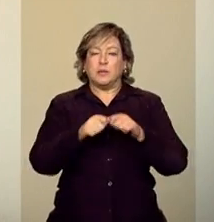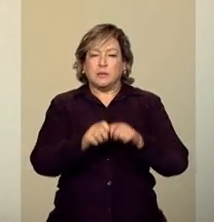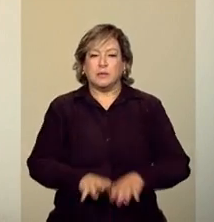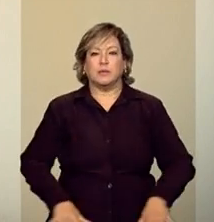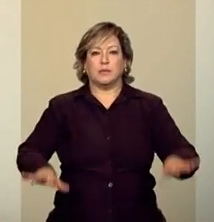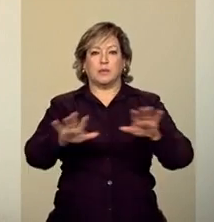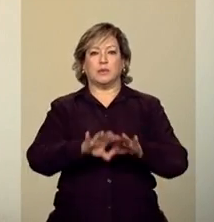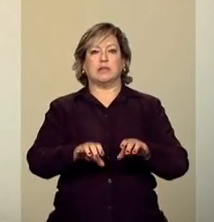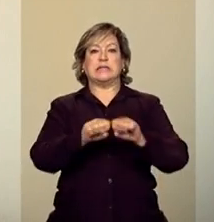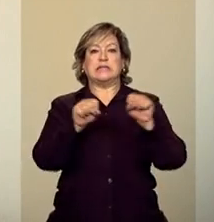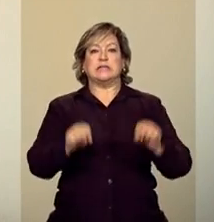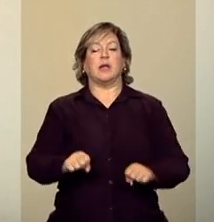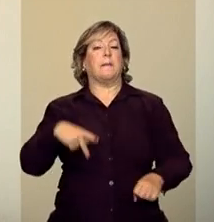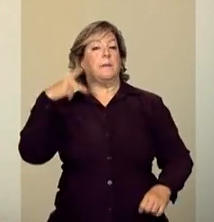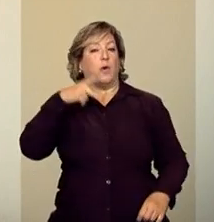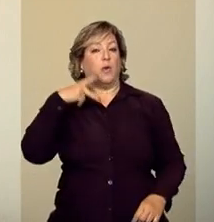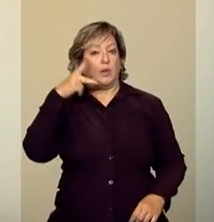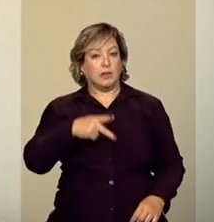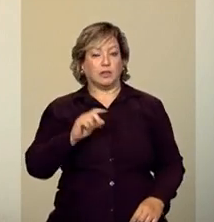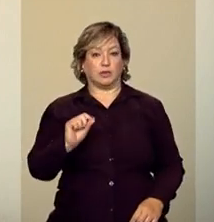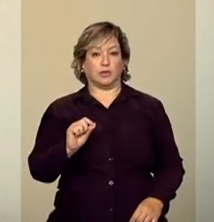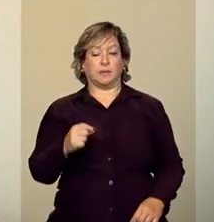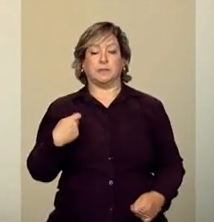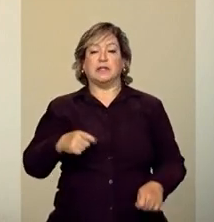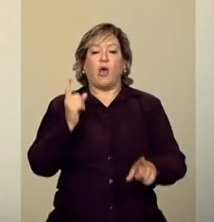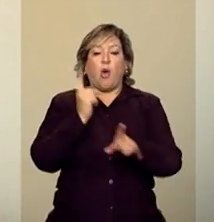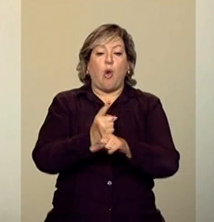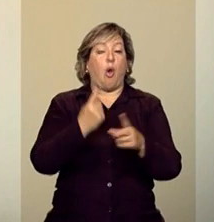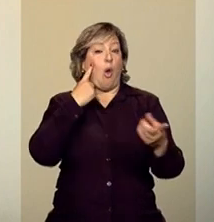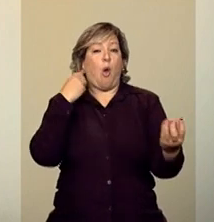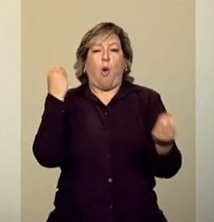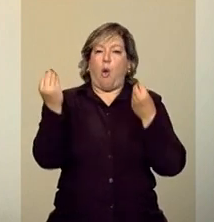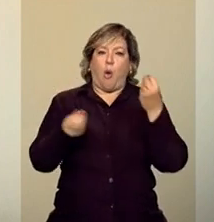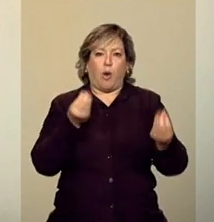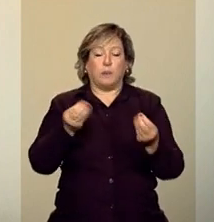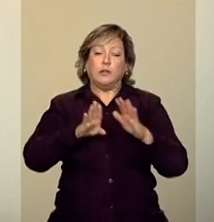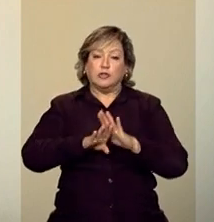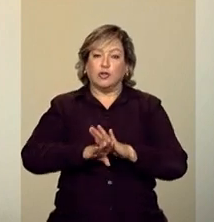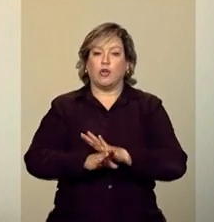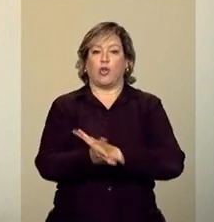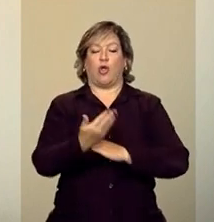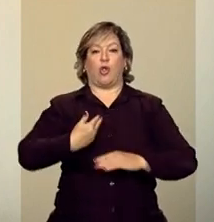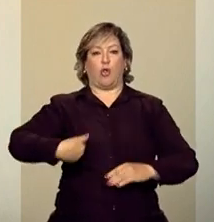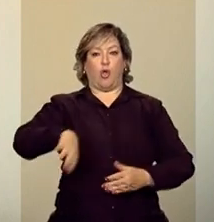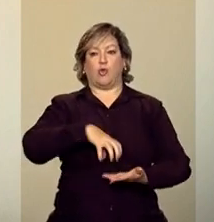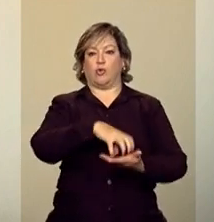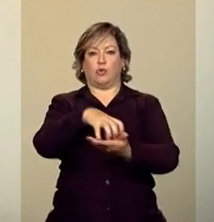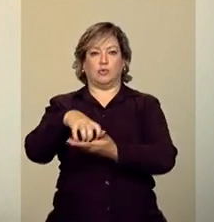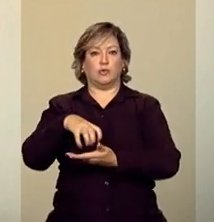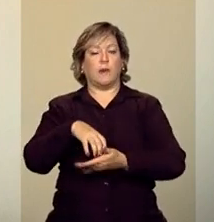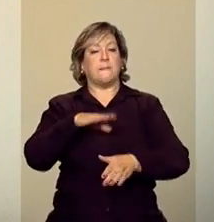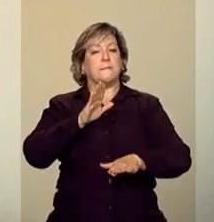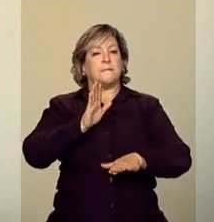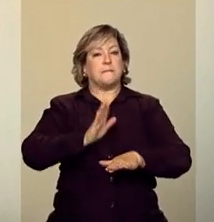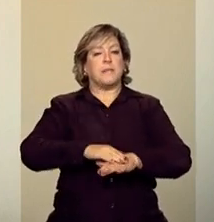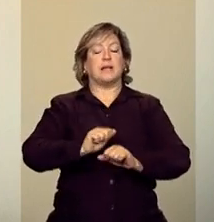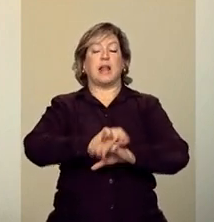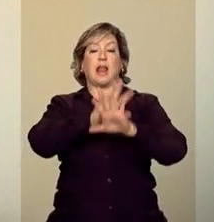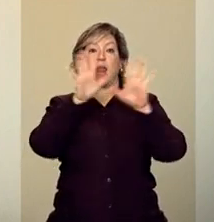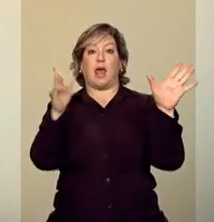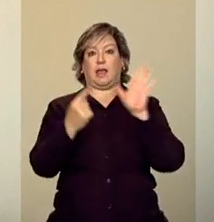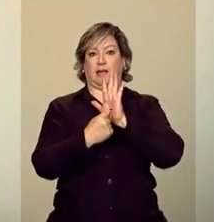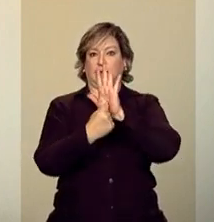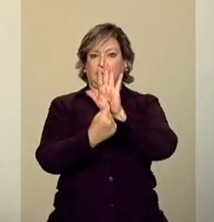nosso sistema político, encontrar mecanismos que tornem nossas instituições mais